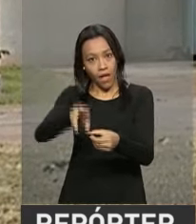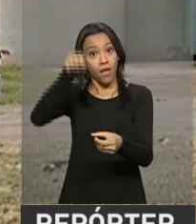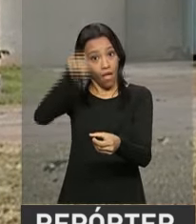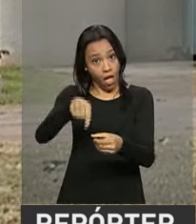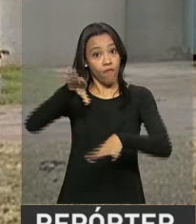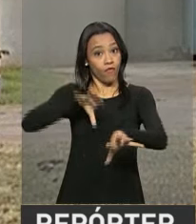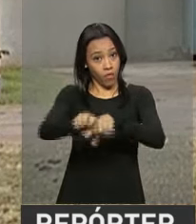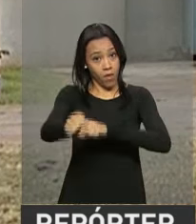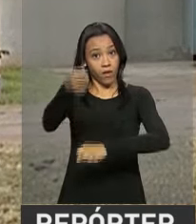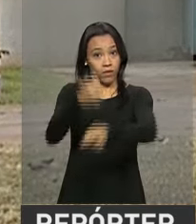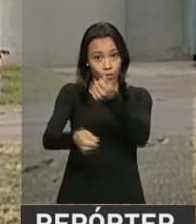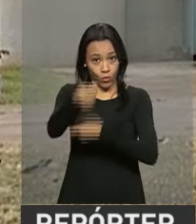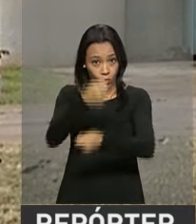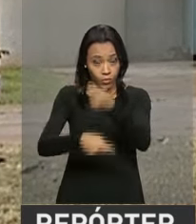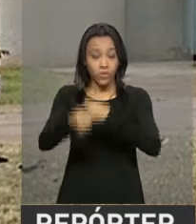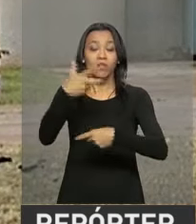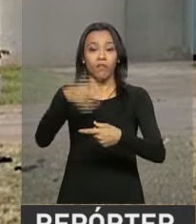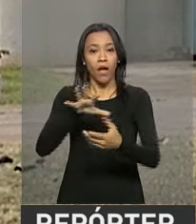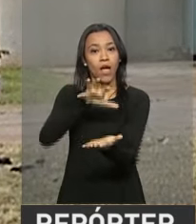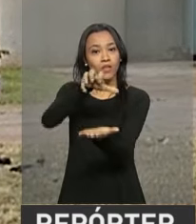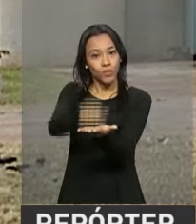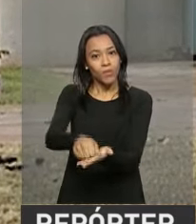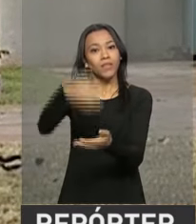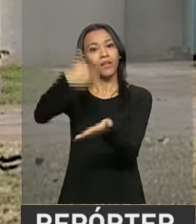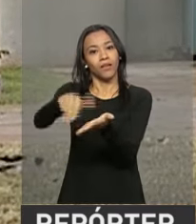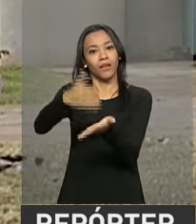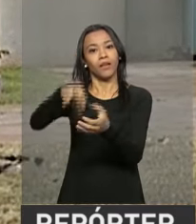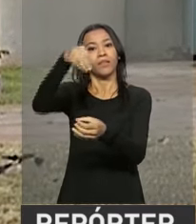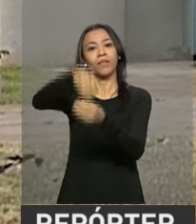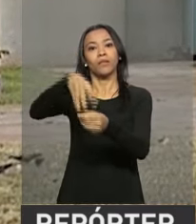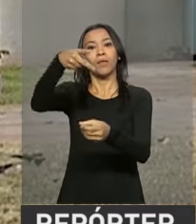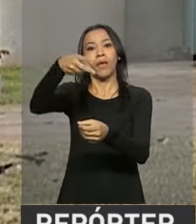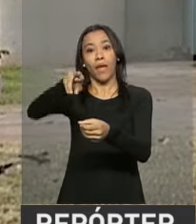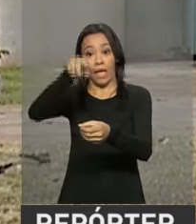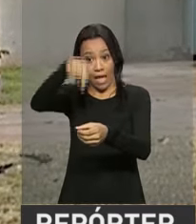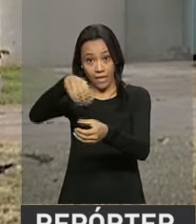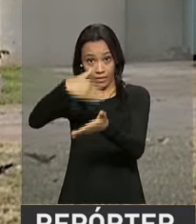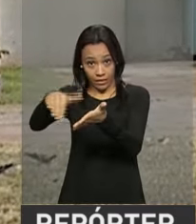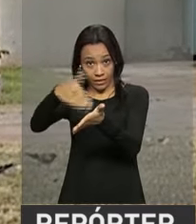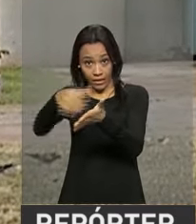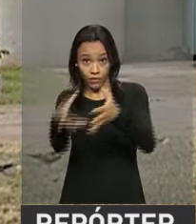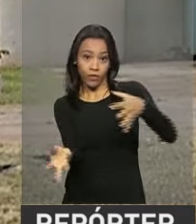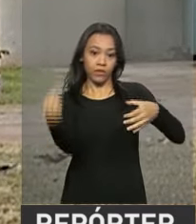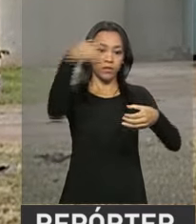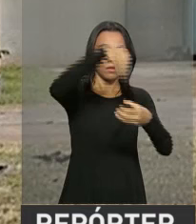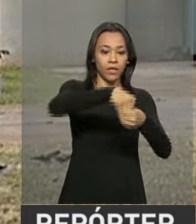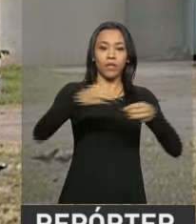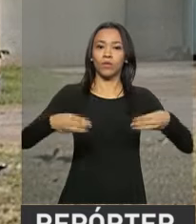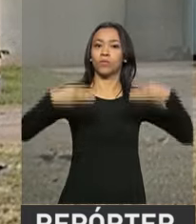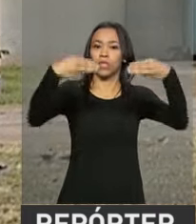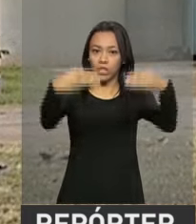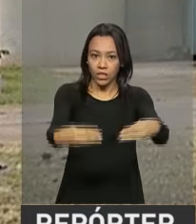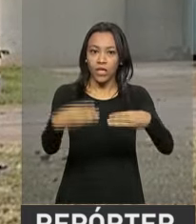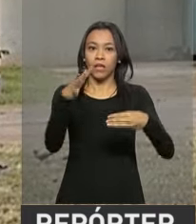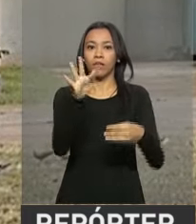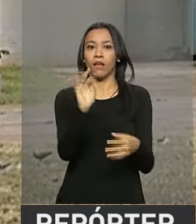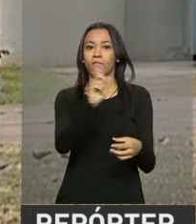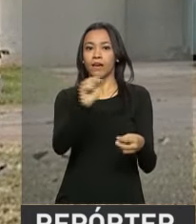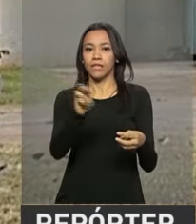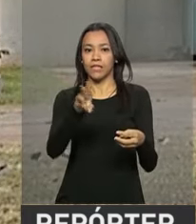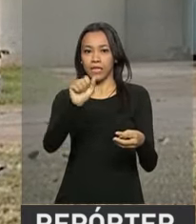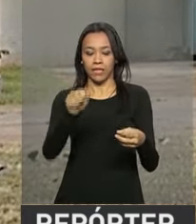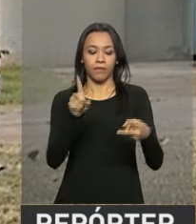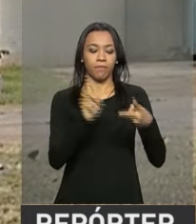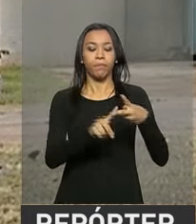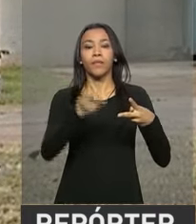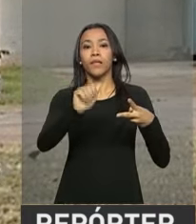economista de formação, vai assumir a Secretaria da Previdência que foi incorporada a estrutura do Ministério da Fazenda. Mansueto de